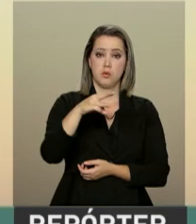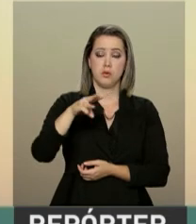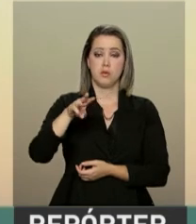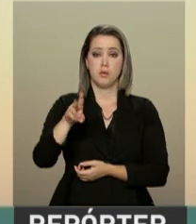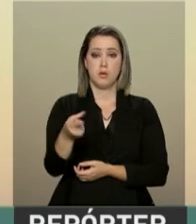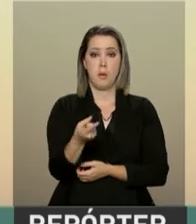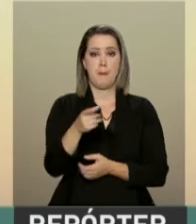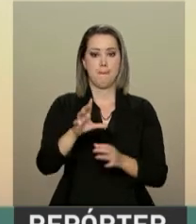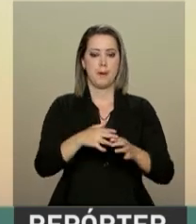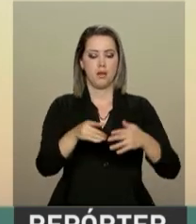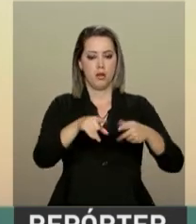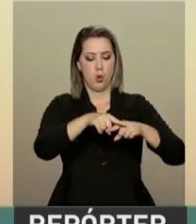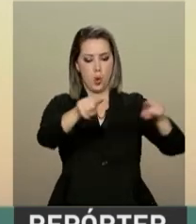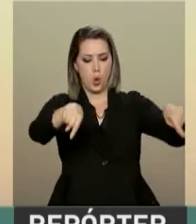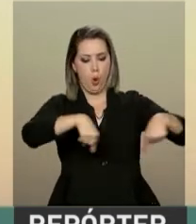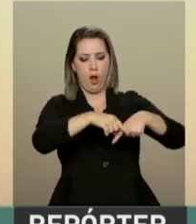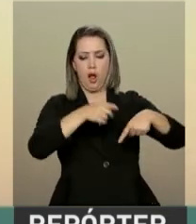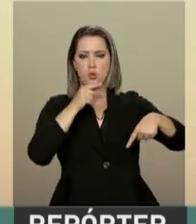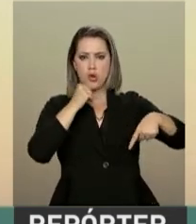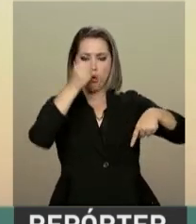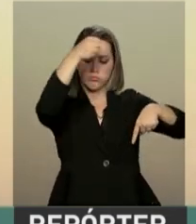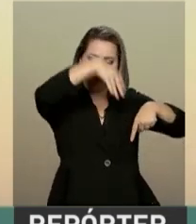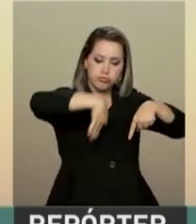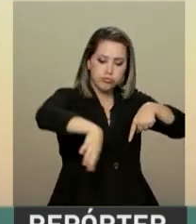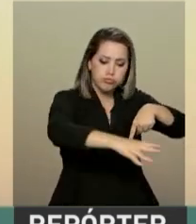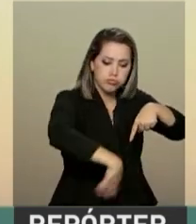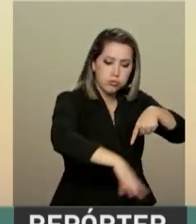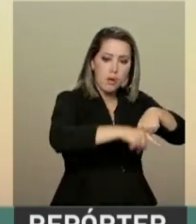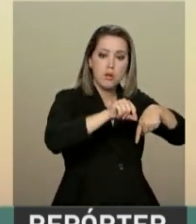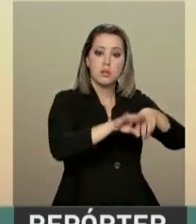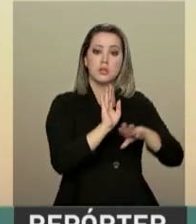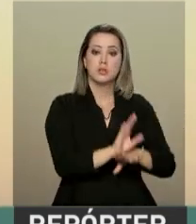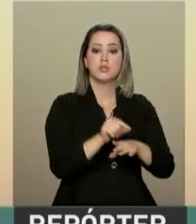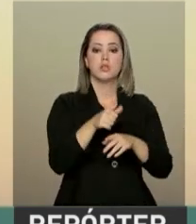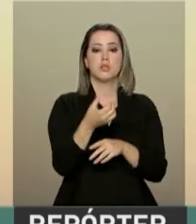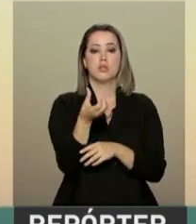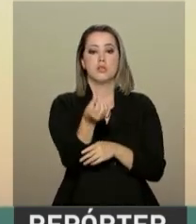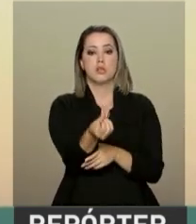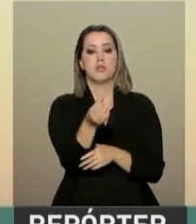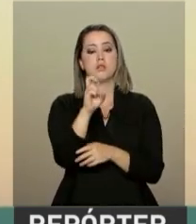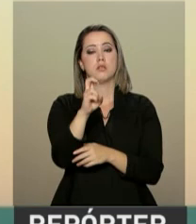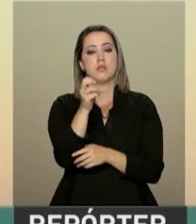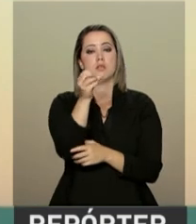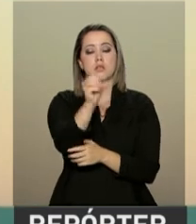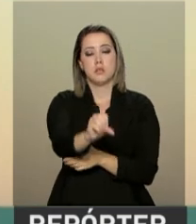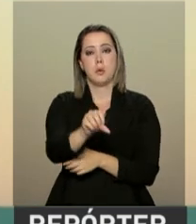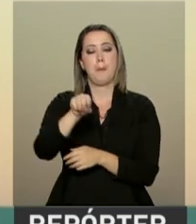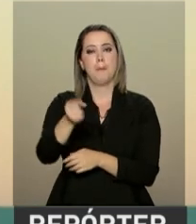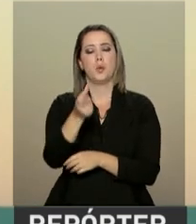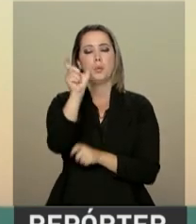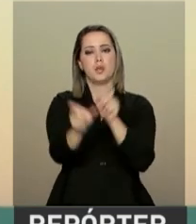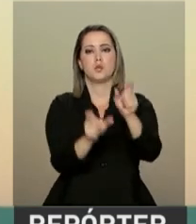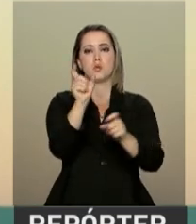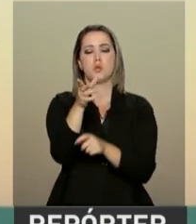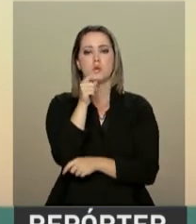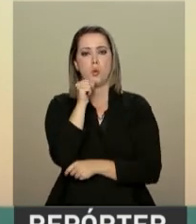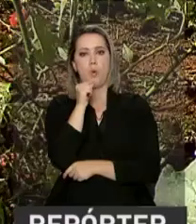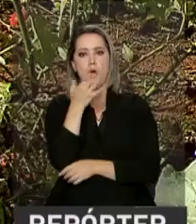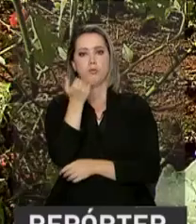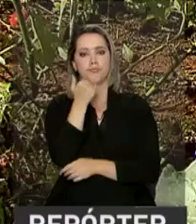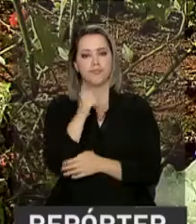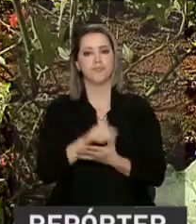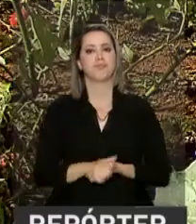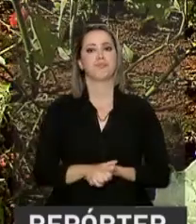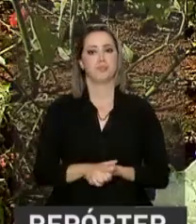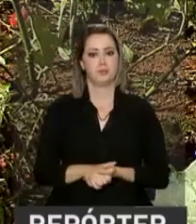133.500 cisternas que beneficiarão 659 mil pessoas com água para consumo e para alimentos.